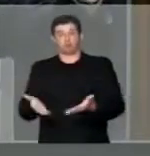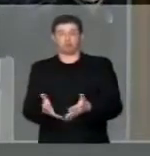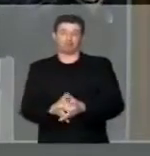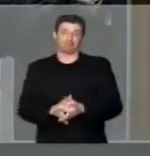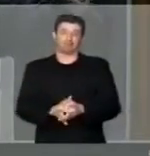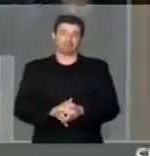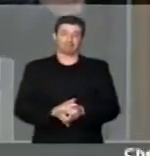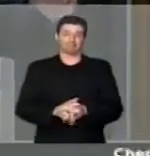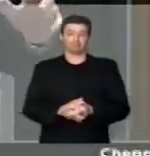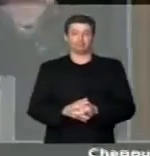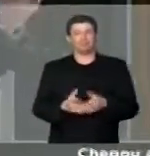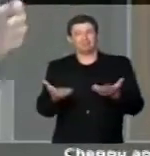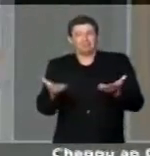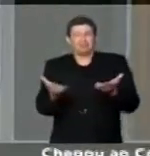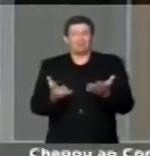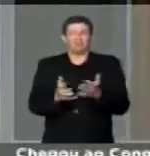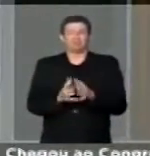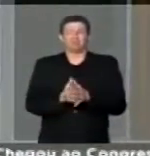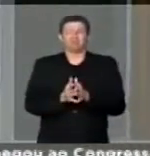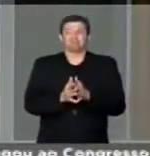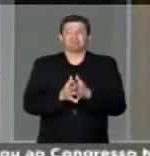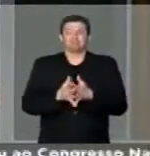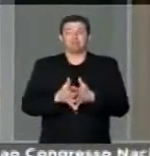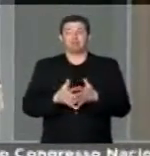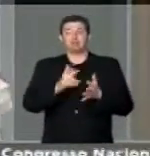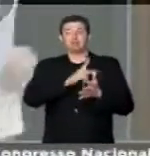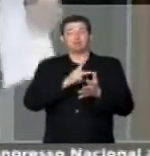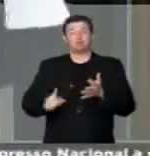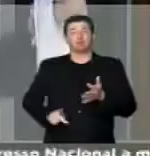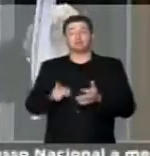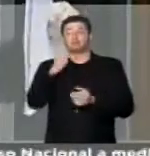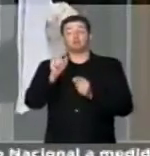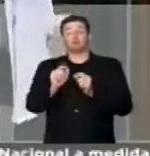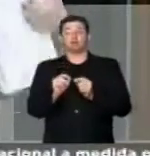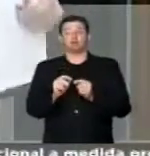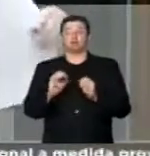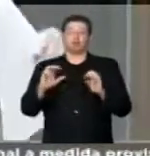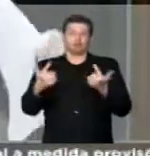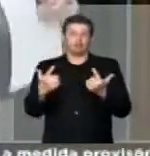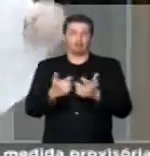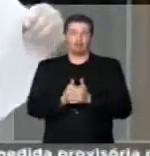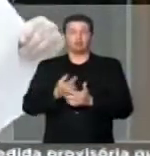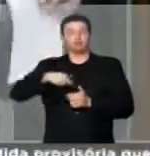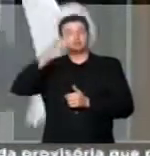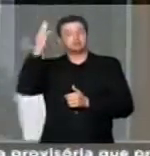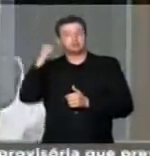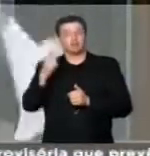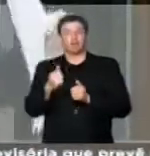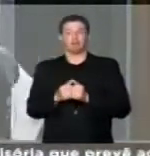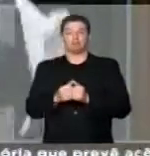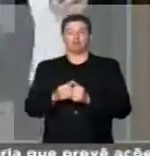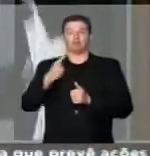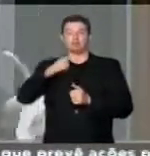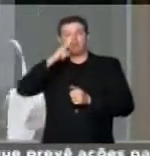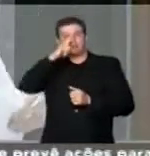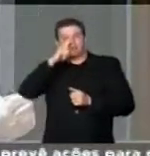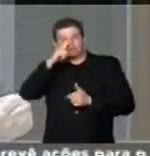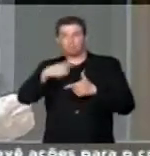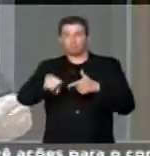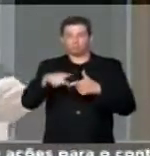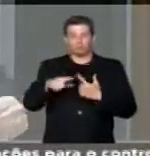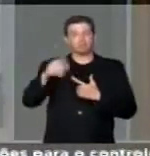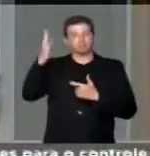momento. Então, o que que vem a presidente dizer? É óbvio que nós sabemos que existe uma profunda crise